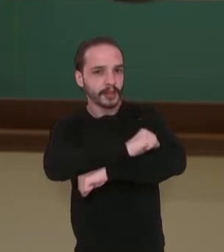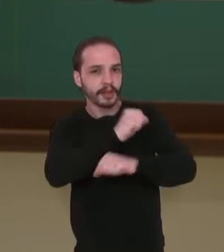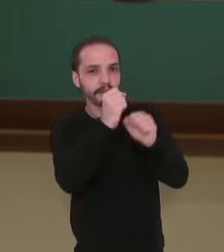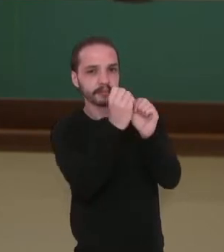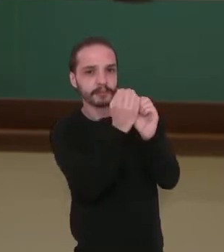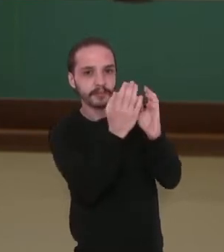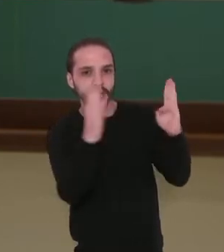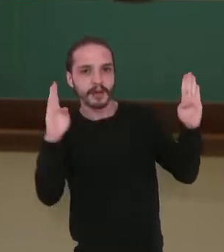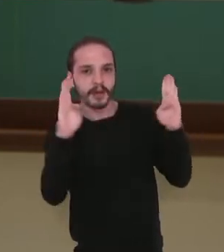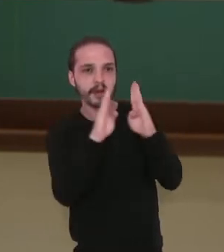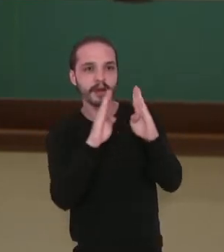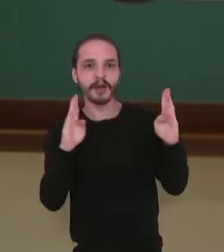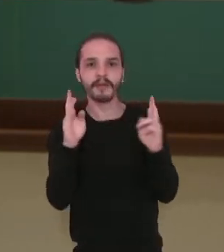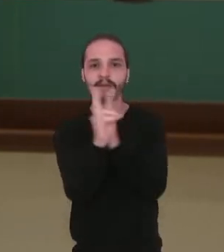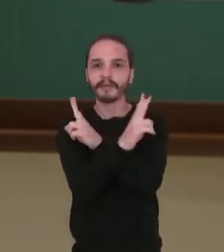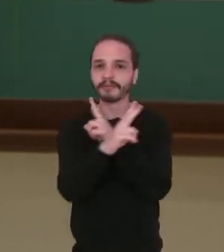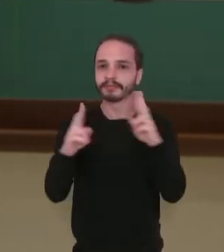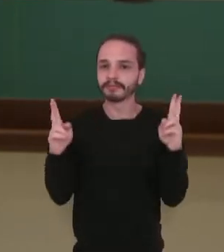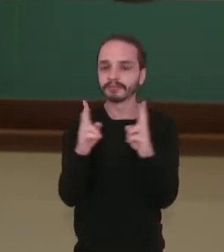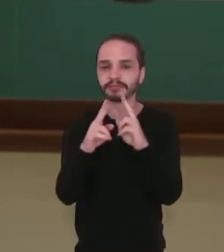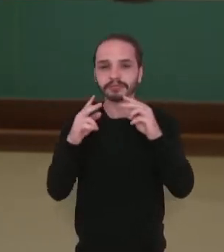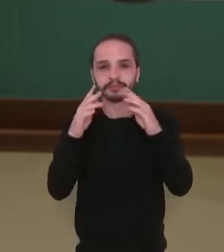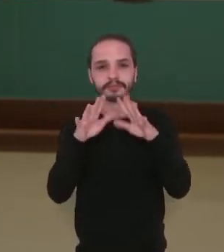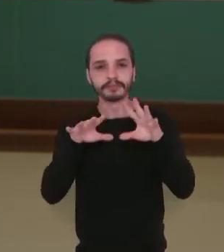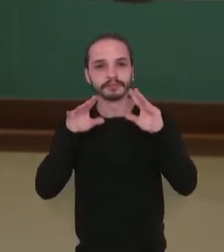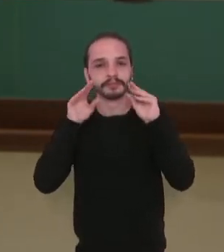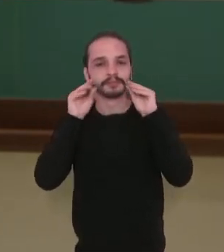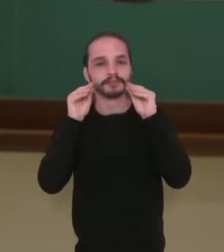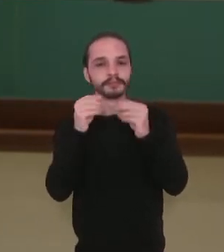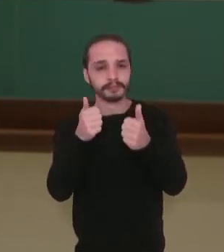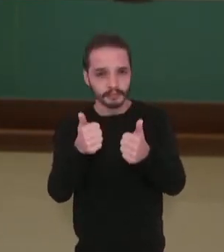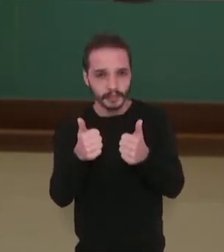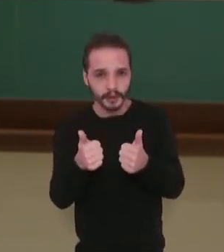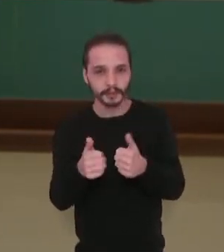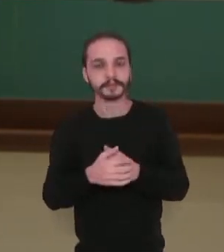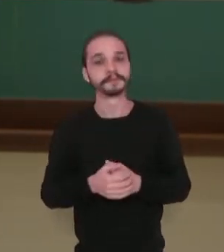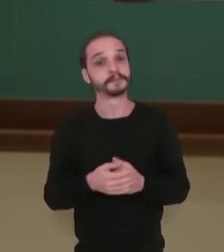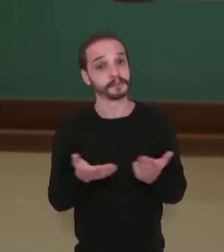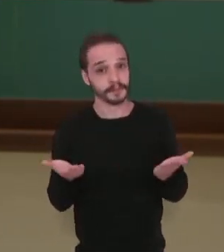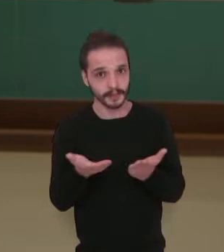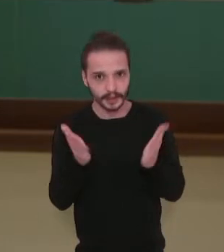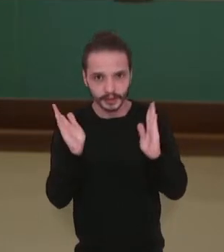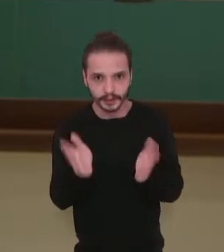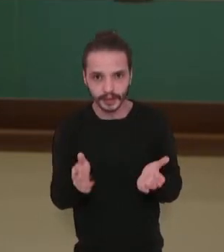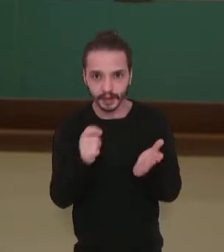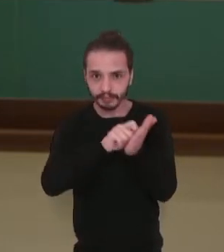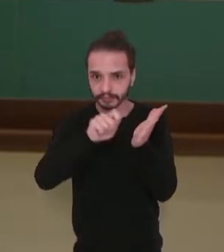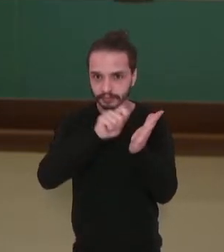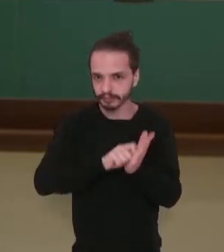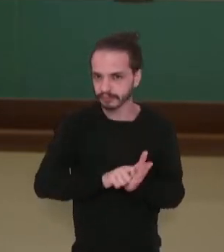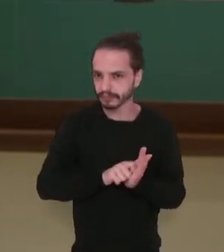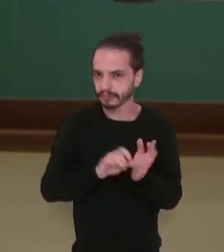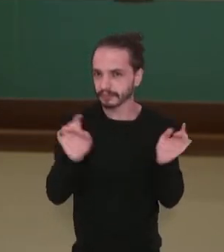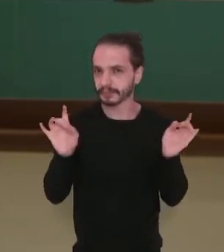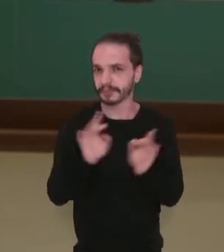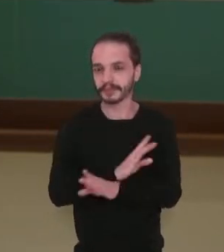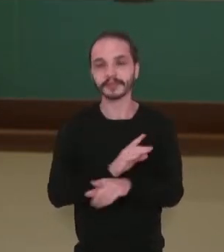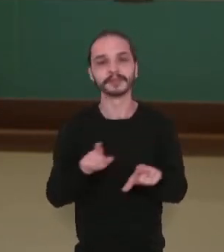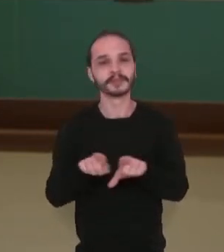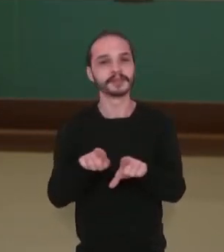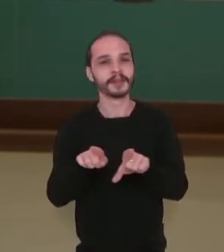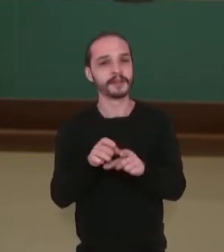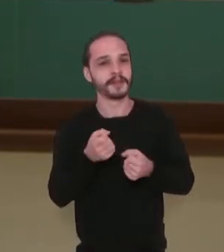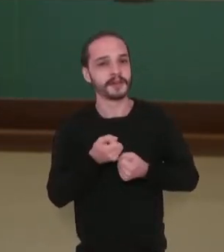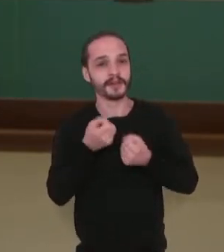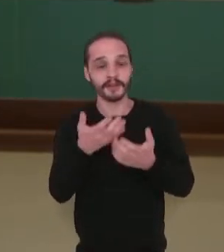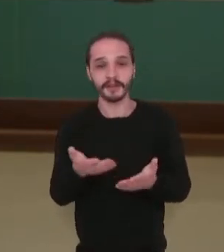para a corrente de ar, né? Isso é muito bom. E você pegou o teu caderno? Maravilha! E quero contar para você